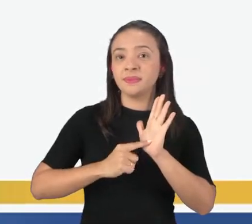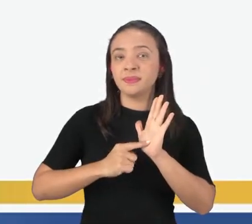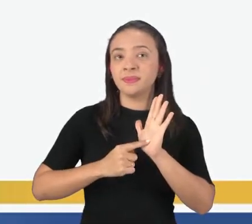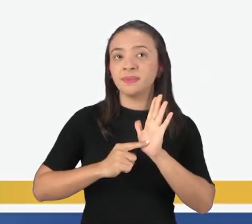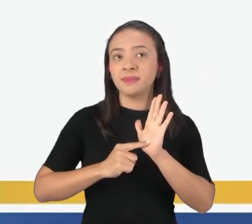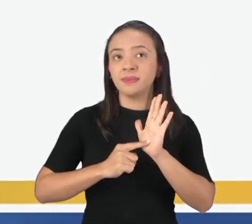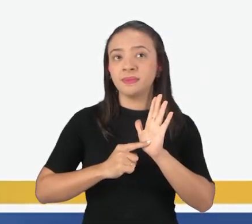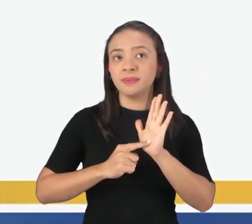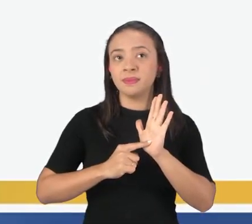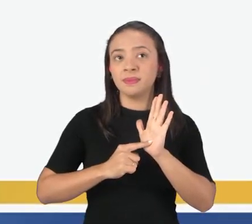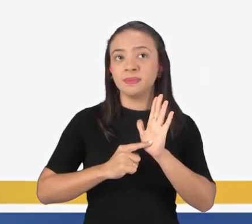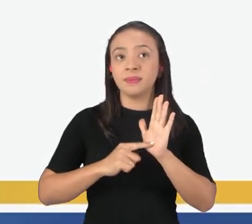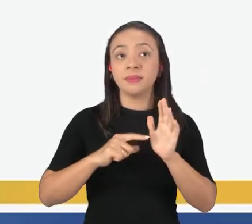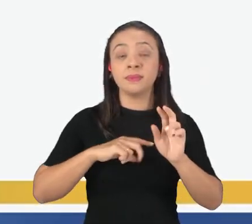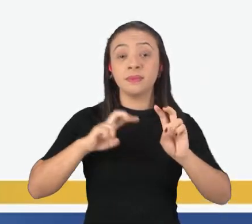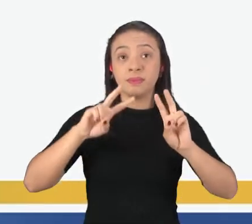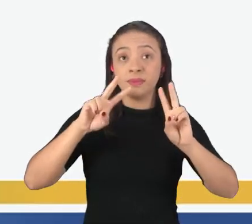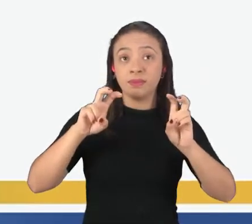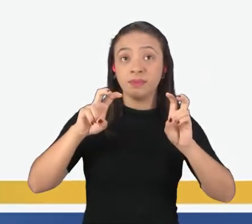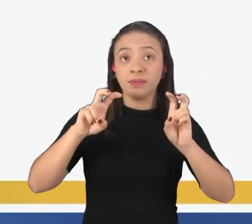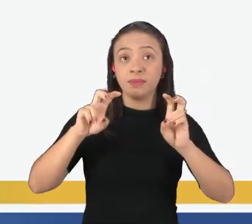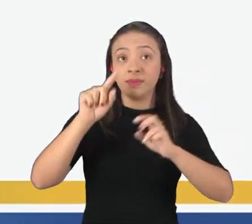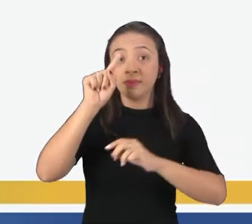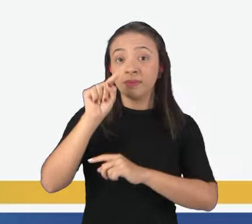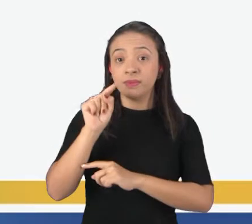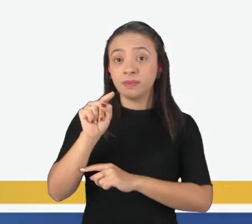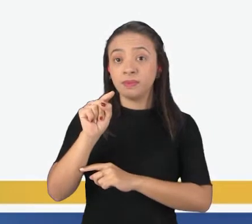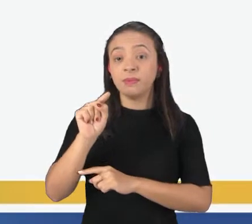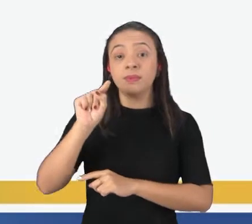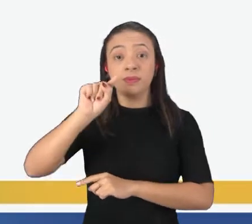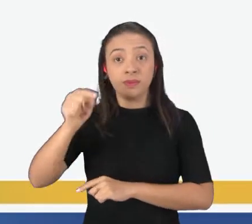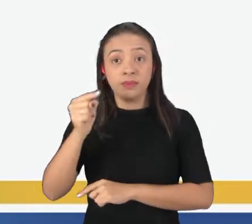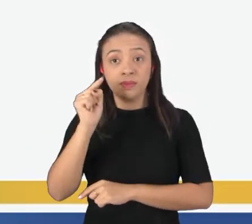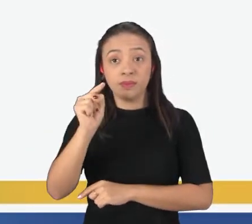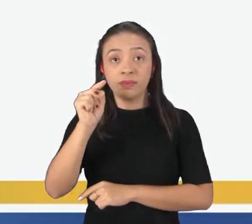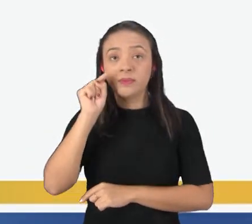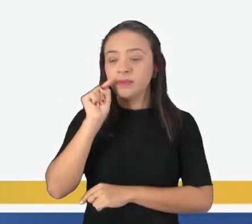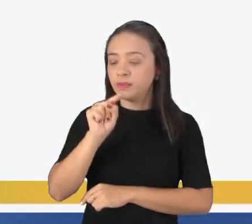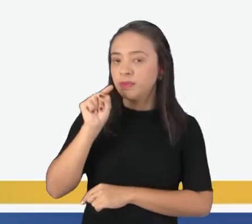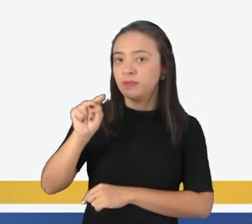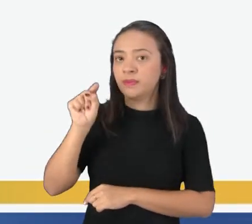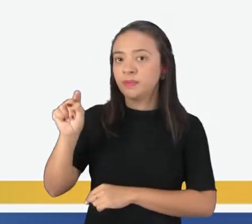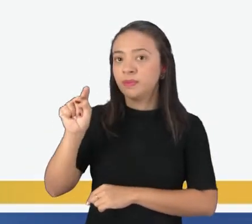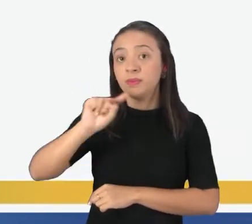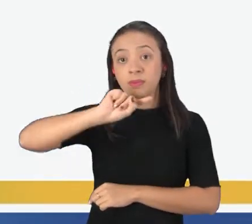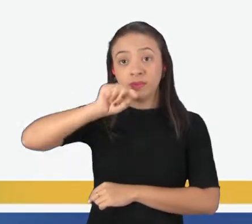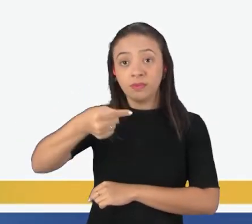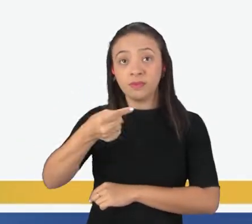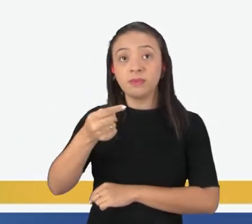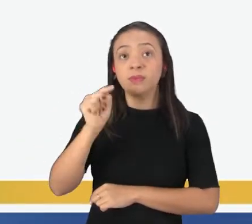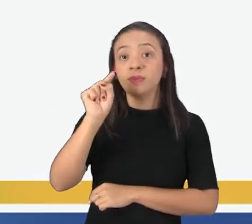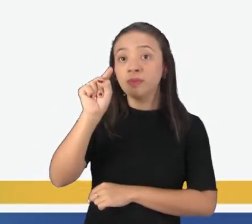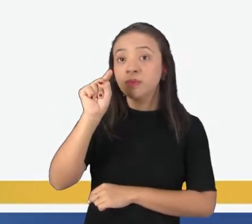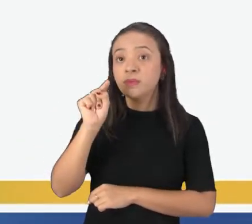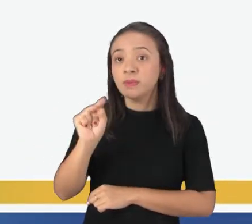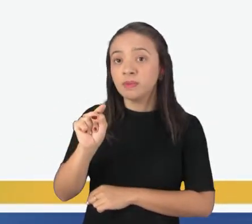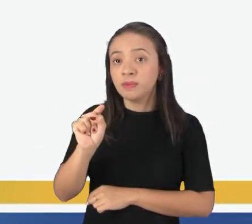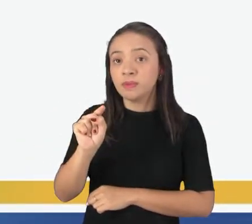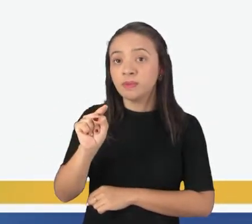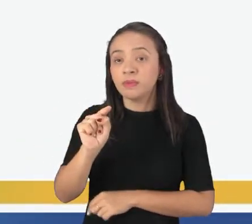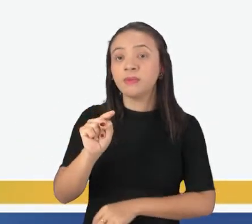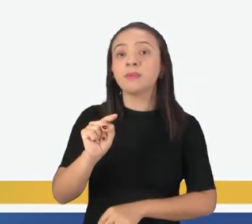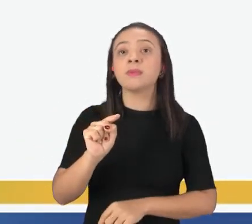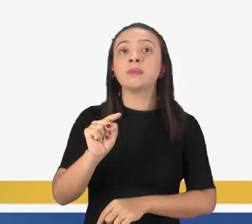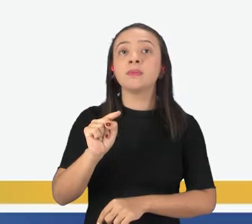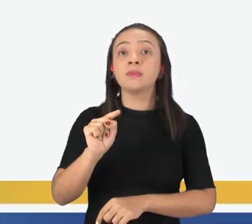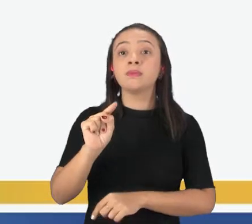né? Existe aí a aspa, exclamação, ponto e vírgula, reticência, a vírgula, dois pontos, ponto